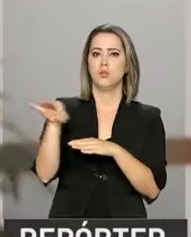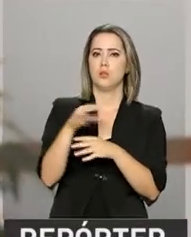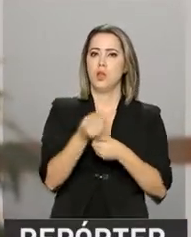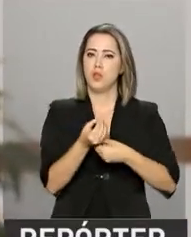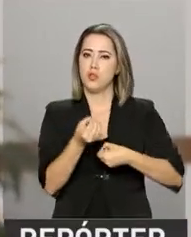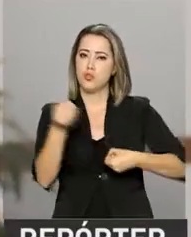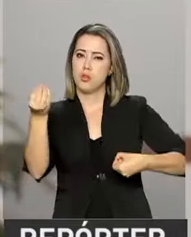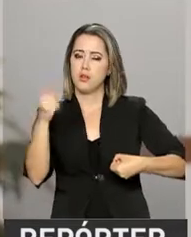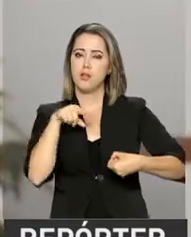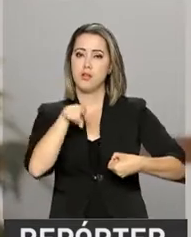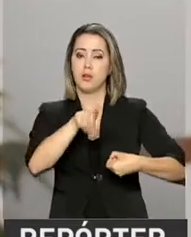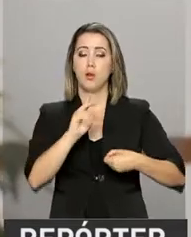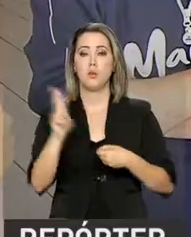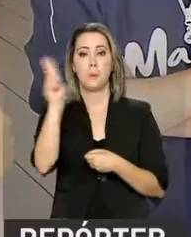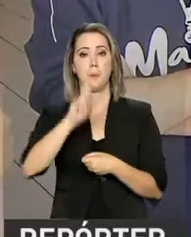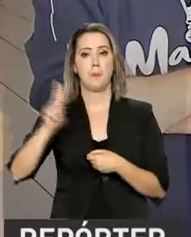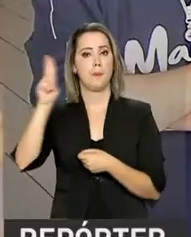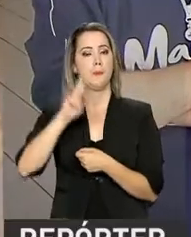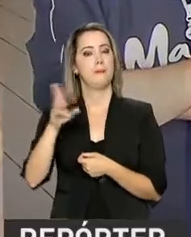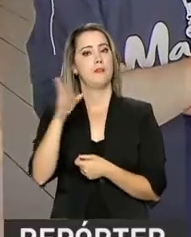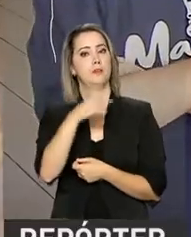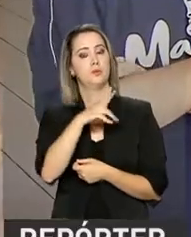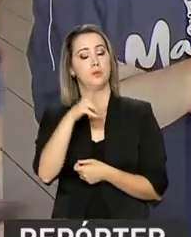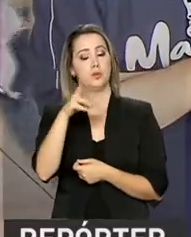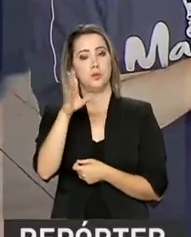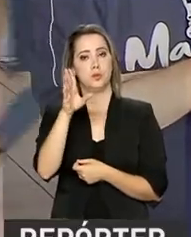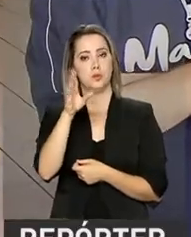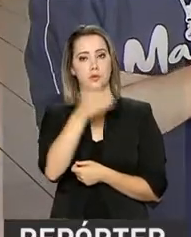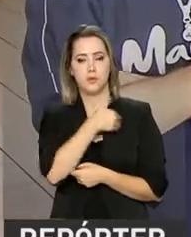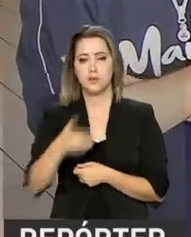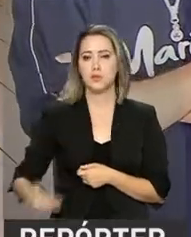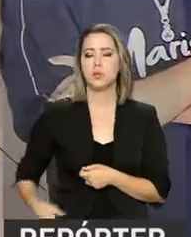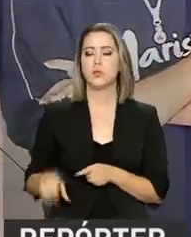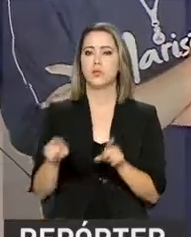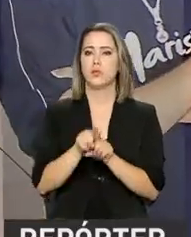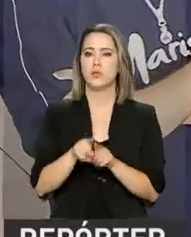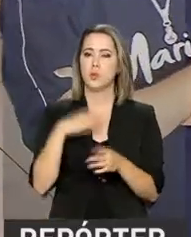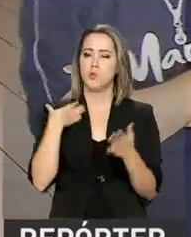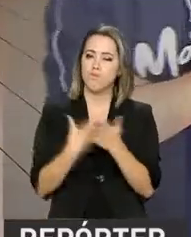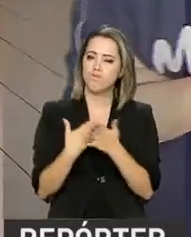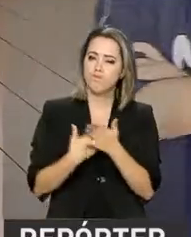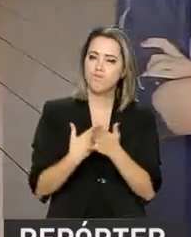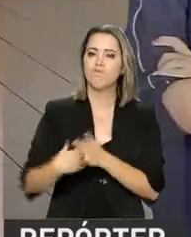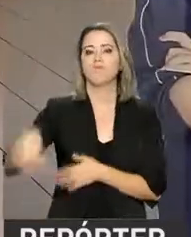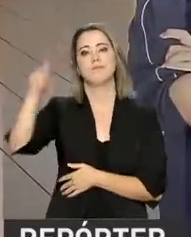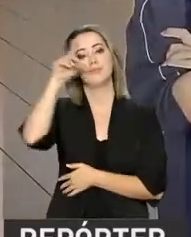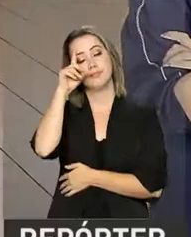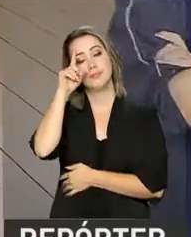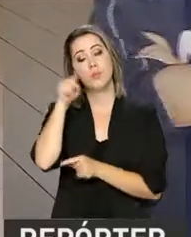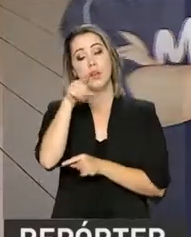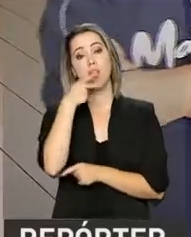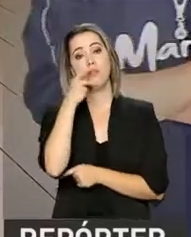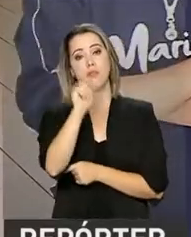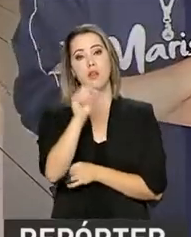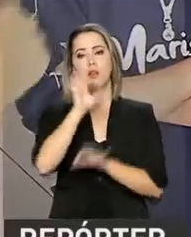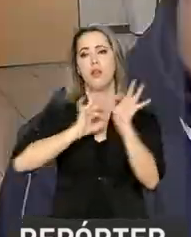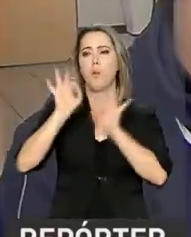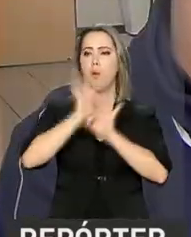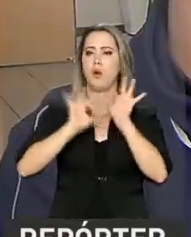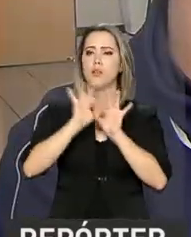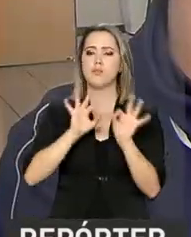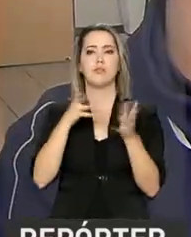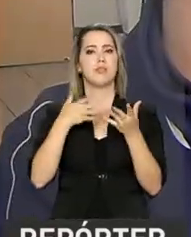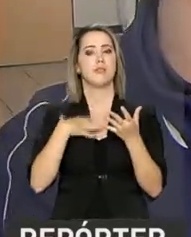de engenharia em uma universidade pública. Além da rotina intensa de estudos, ele conta que organização